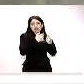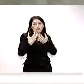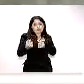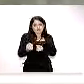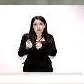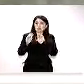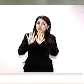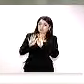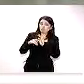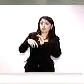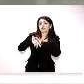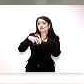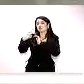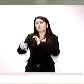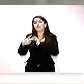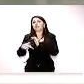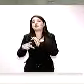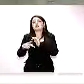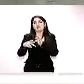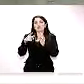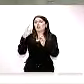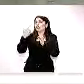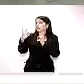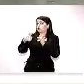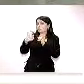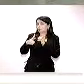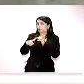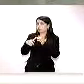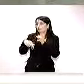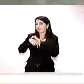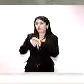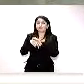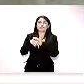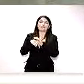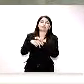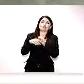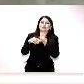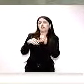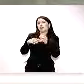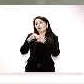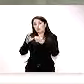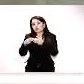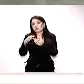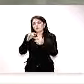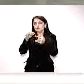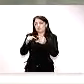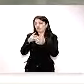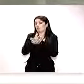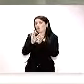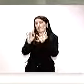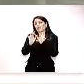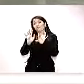embora não tenha sido realizado o processo seletivo as contratações se fizeram necessárias trata-se de fundação possui uma